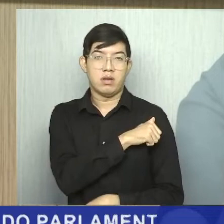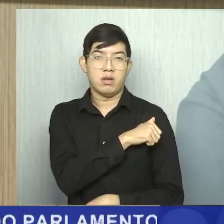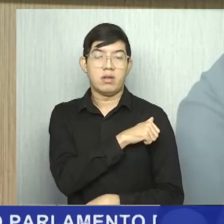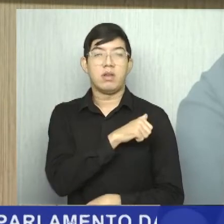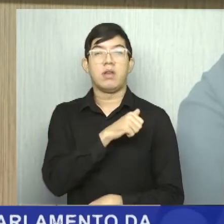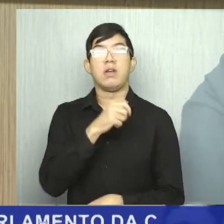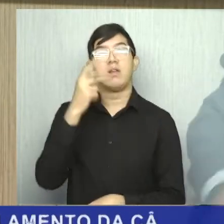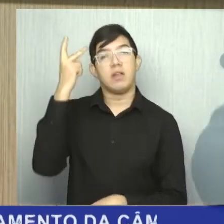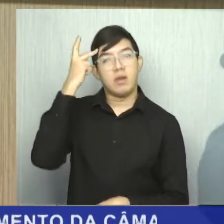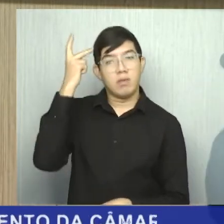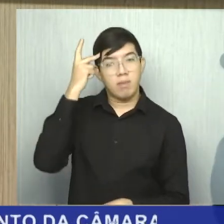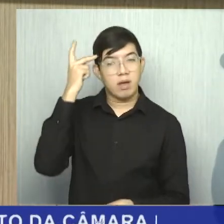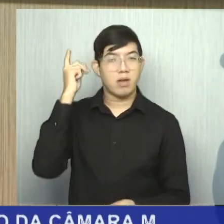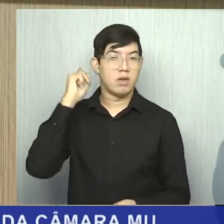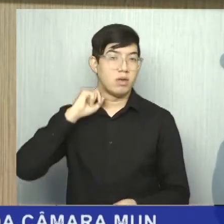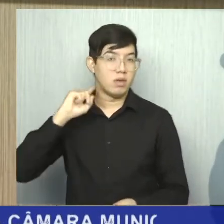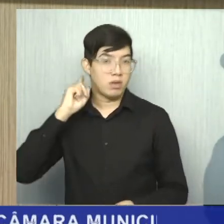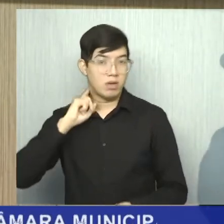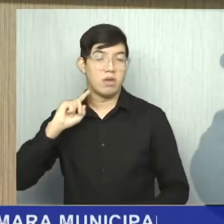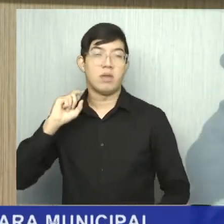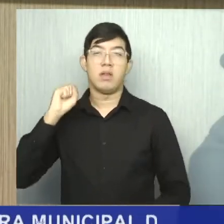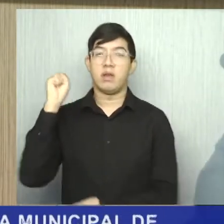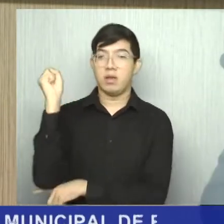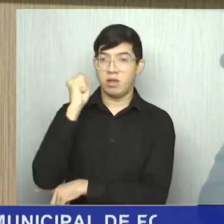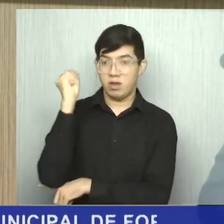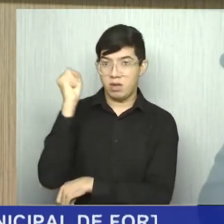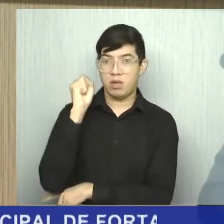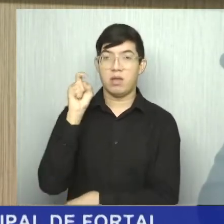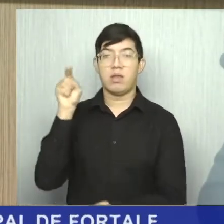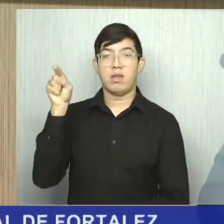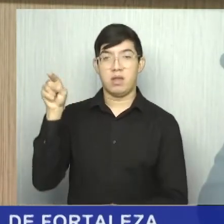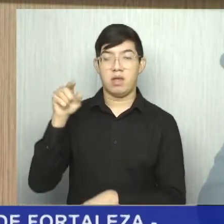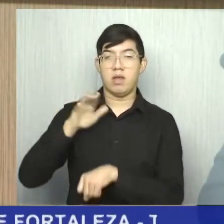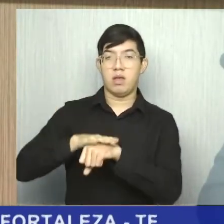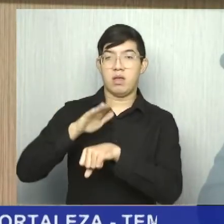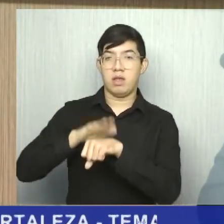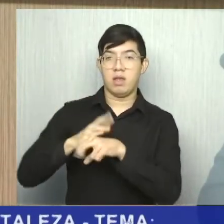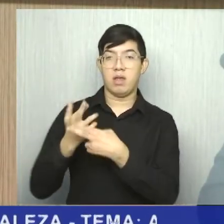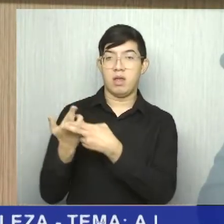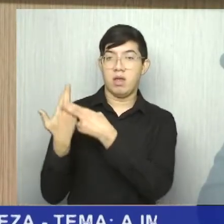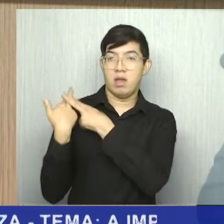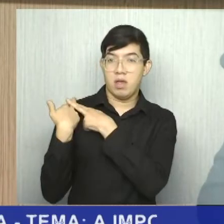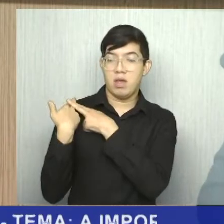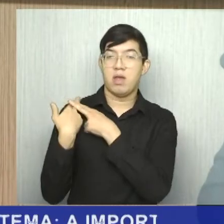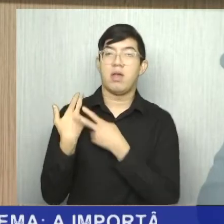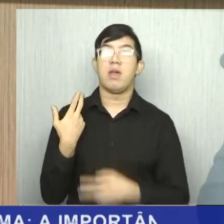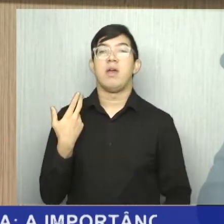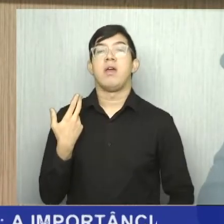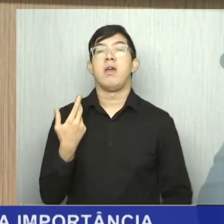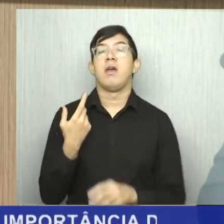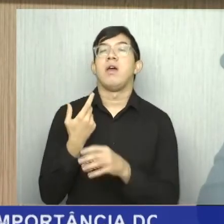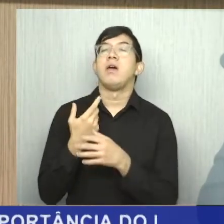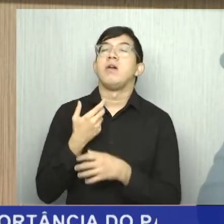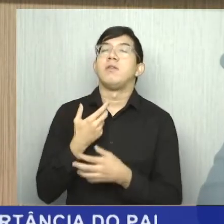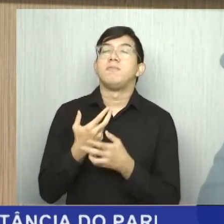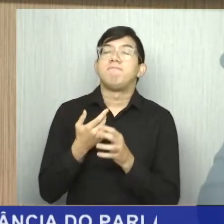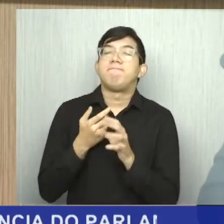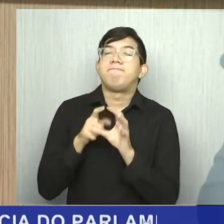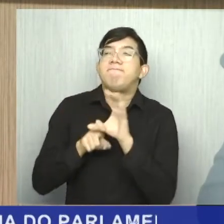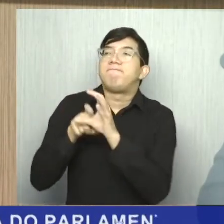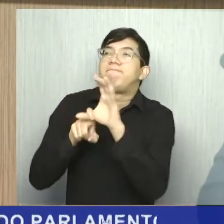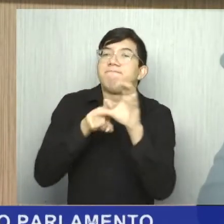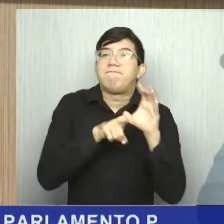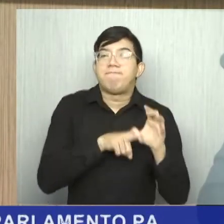4 mais importantes, que são responsáveis por 80% de toda a dívida pública consolidada dos estados. E assim os